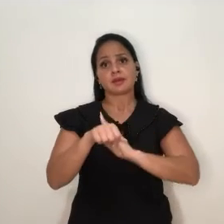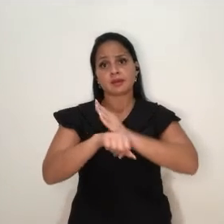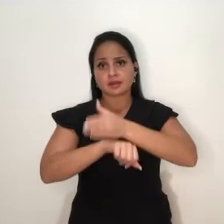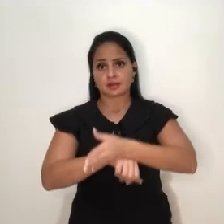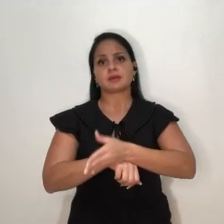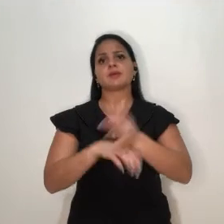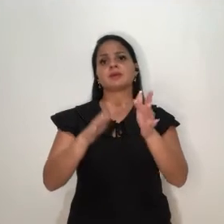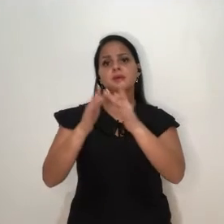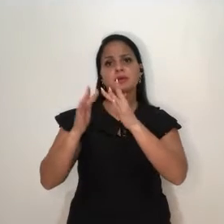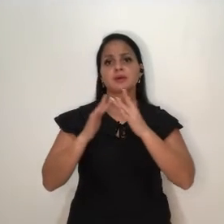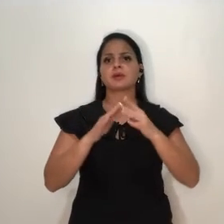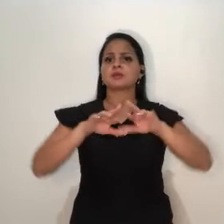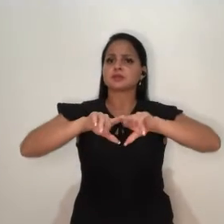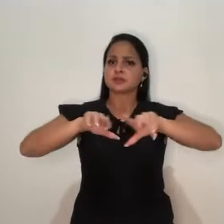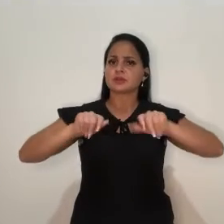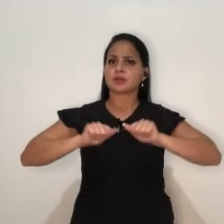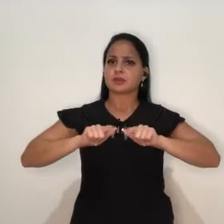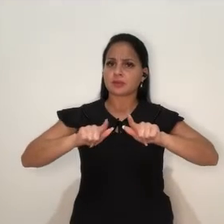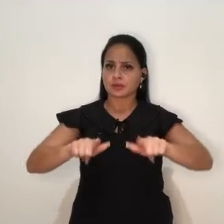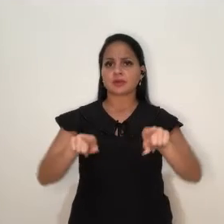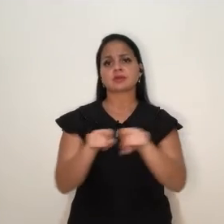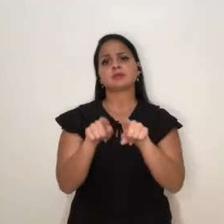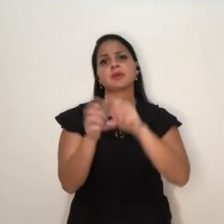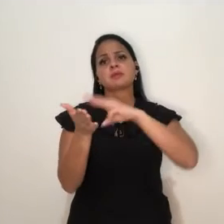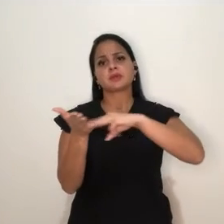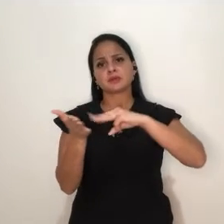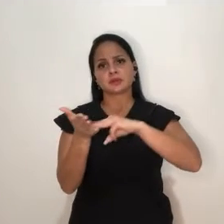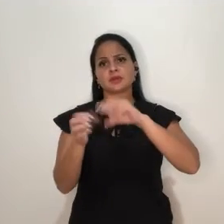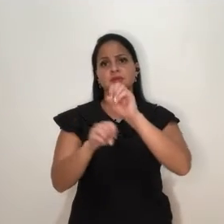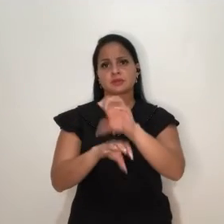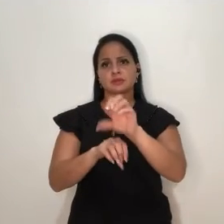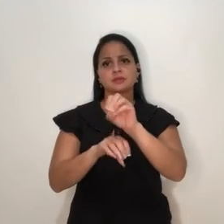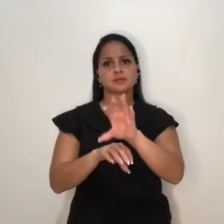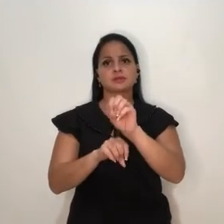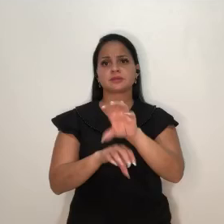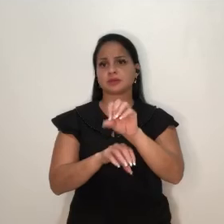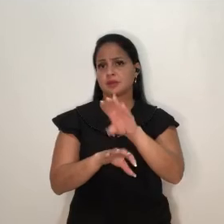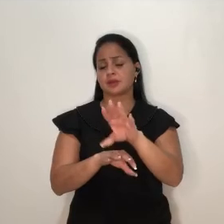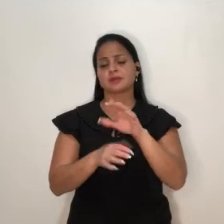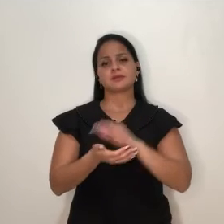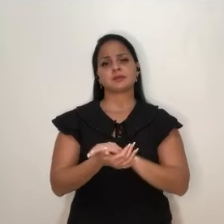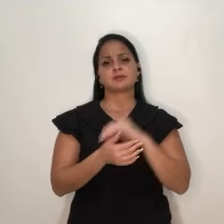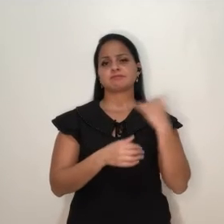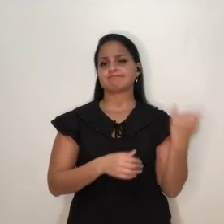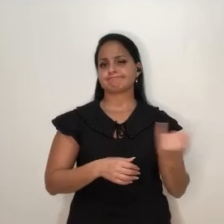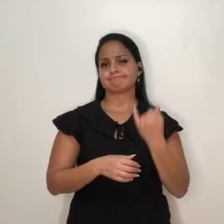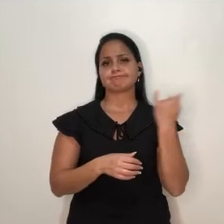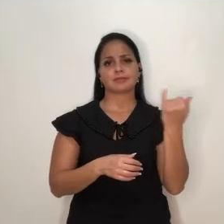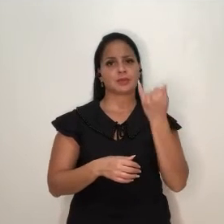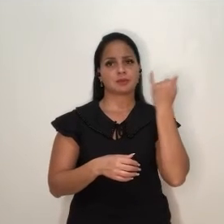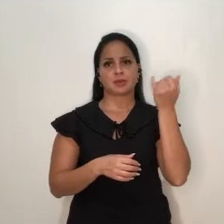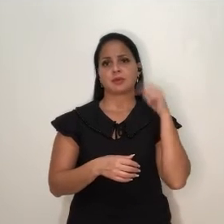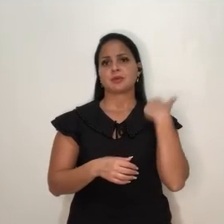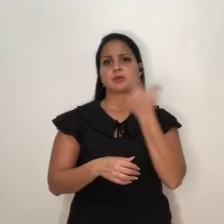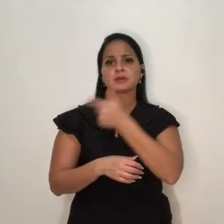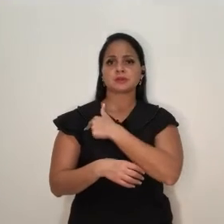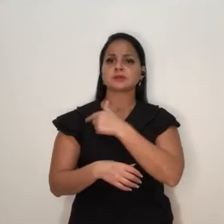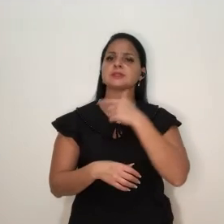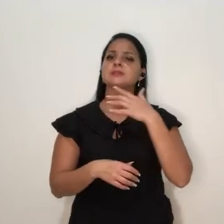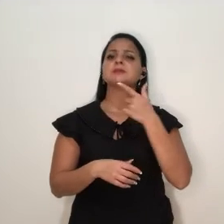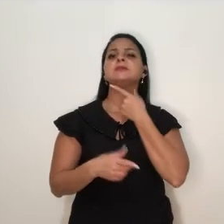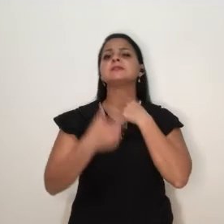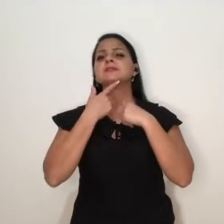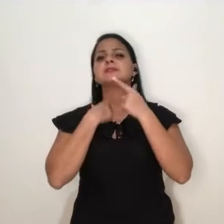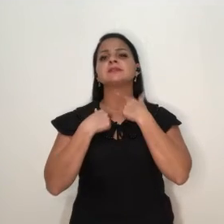ensino, sem dúvida, foi essencial para expandir os meus horizontes. Penso que não haja uma universidade sequer que seja igual a